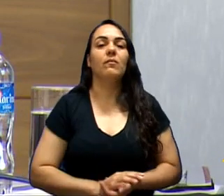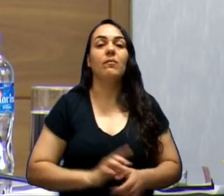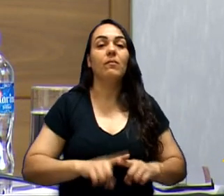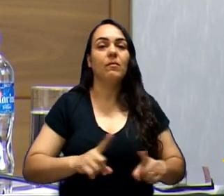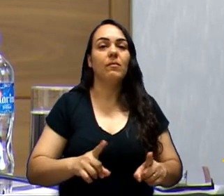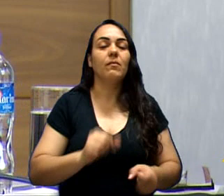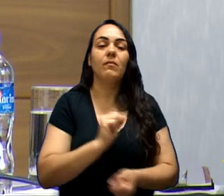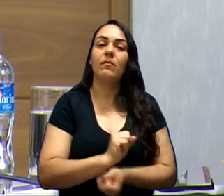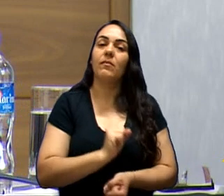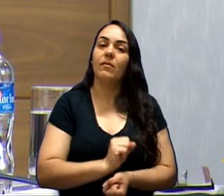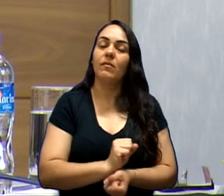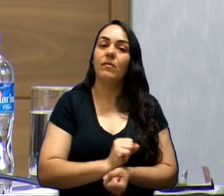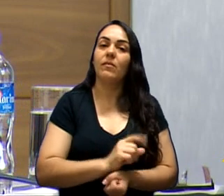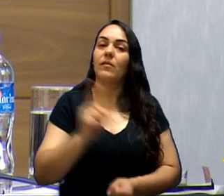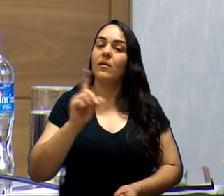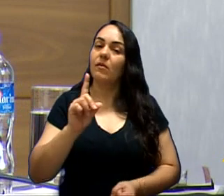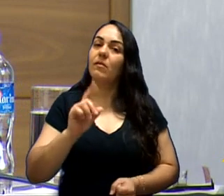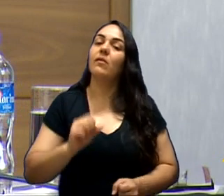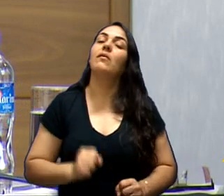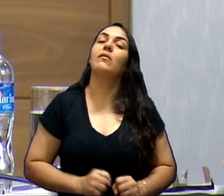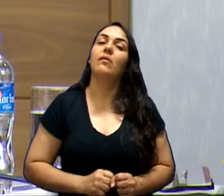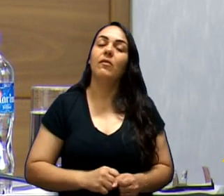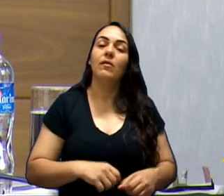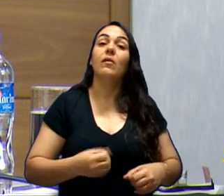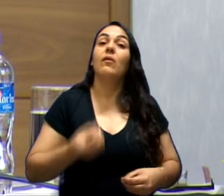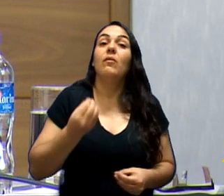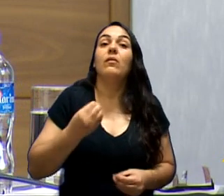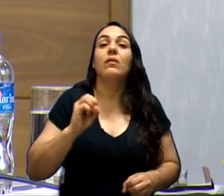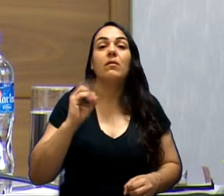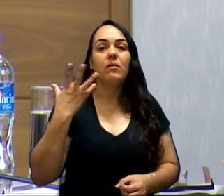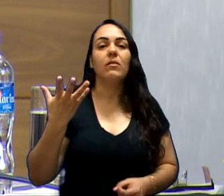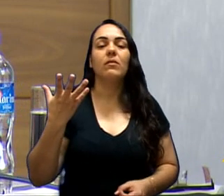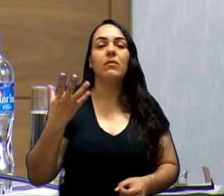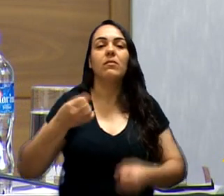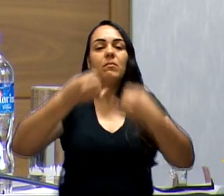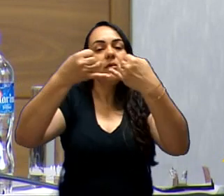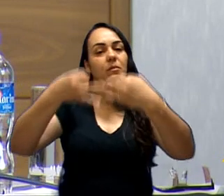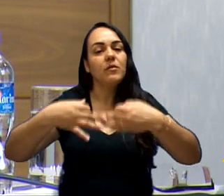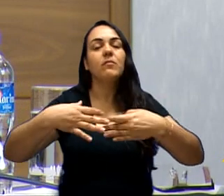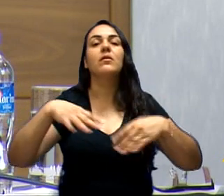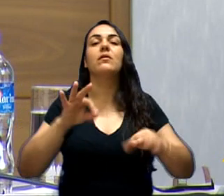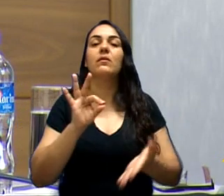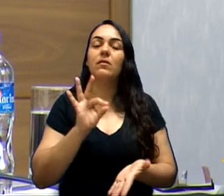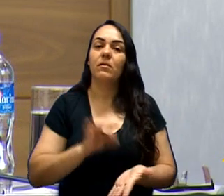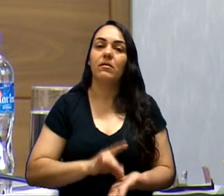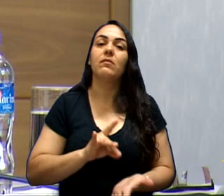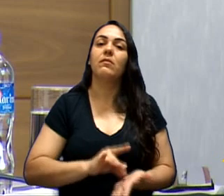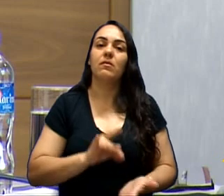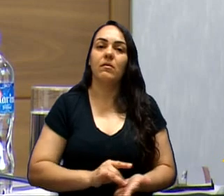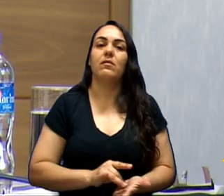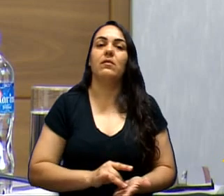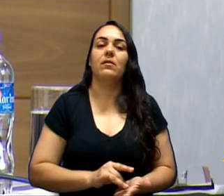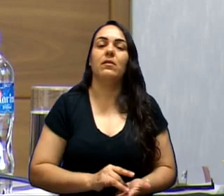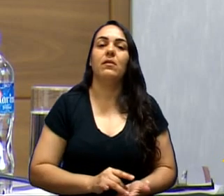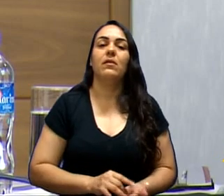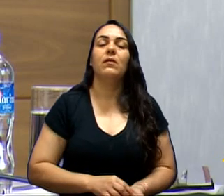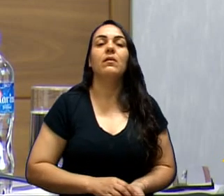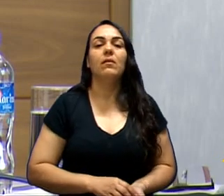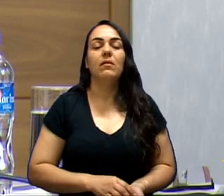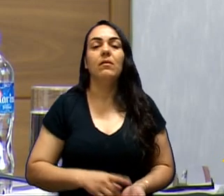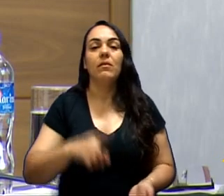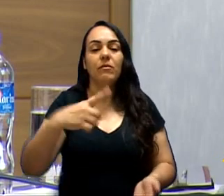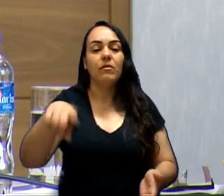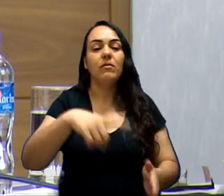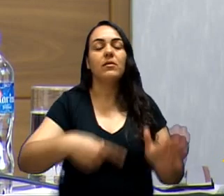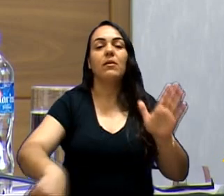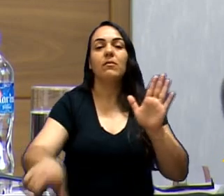Mas não estamos com essas bruxas, nós só queremos saber o que houve e que expliquem, porque, João Donizete, isso é sério. Agora,